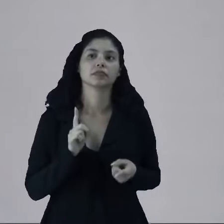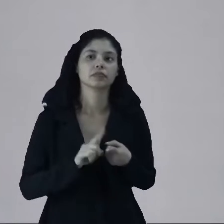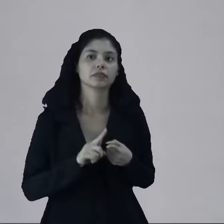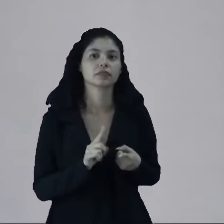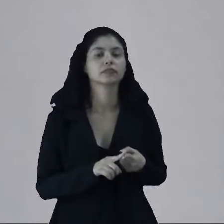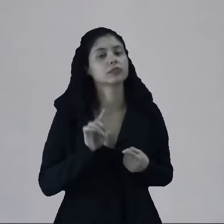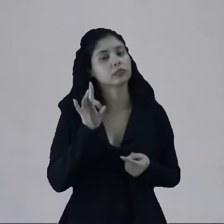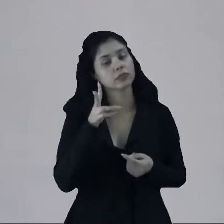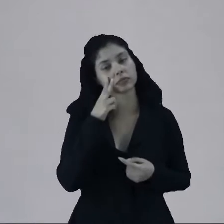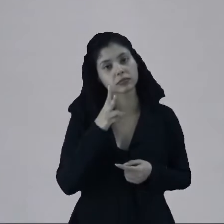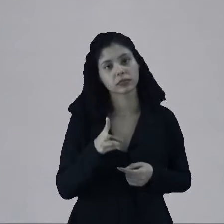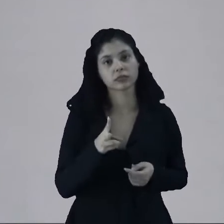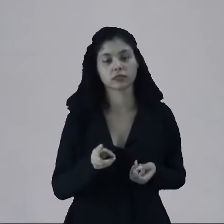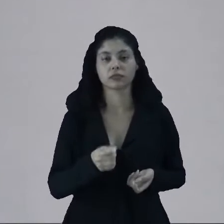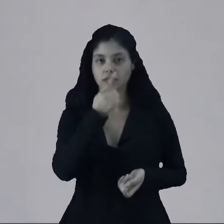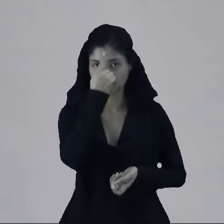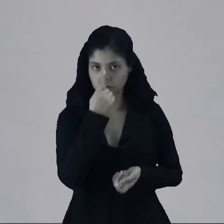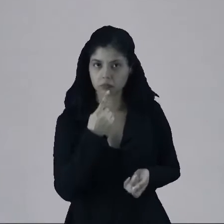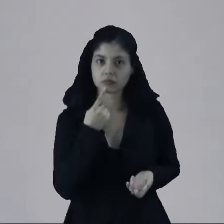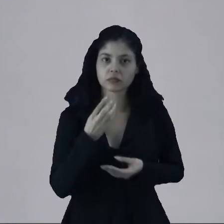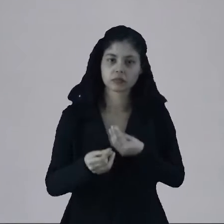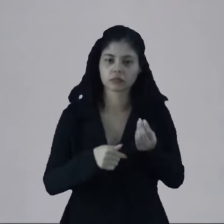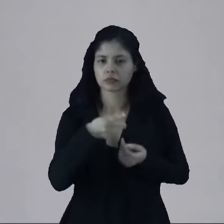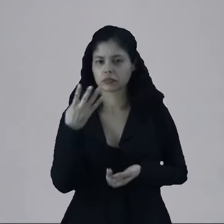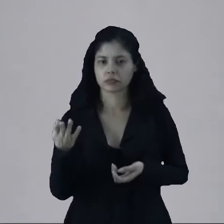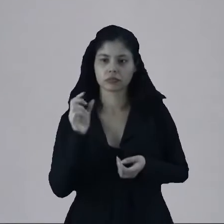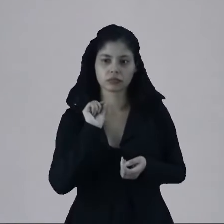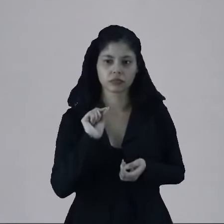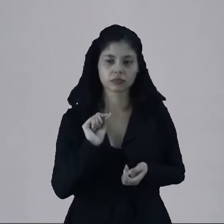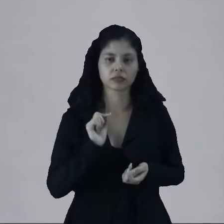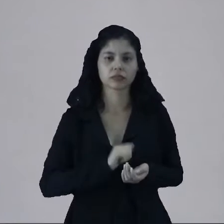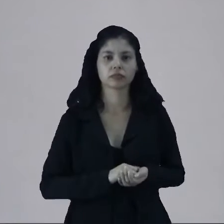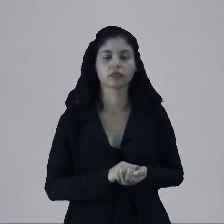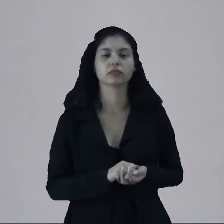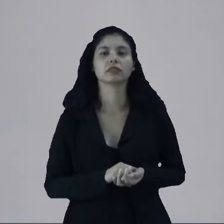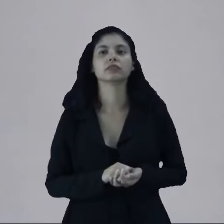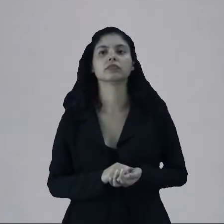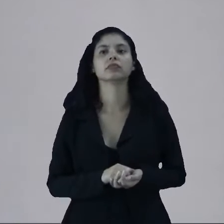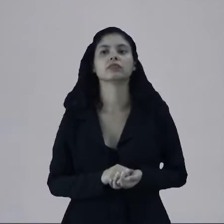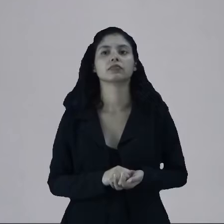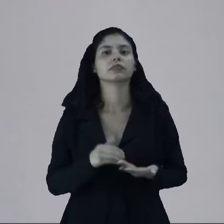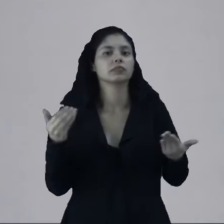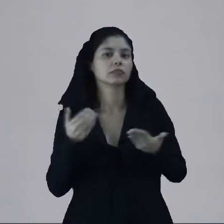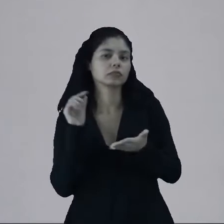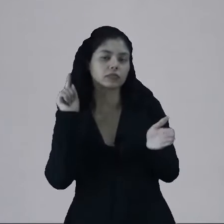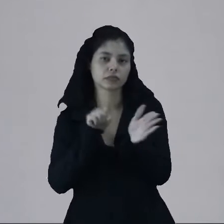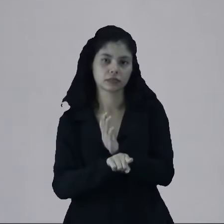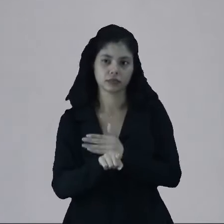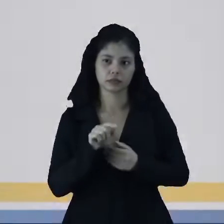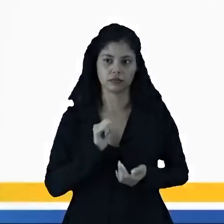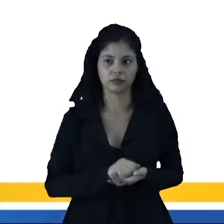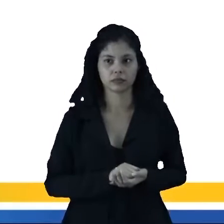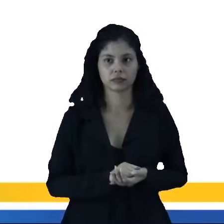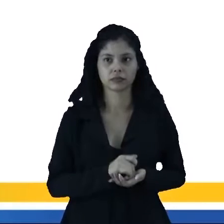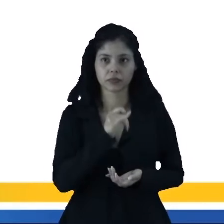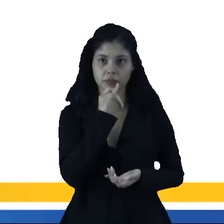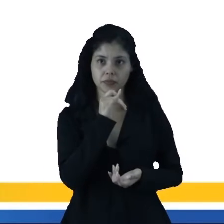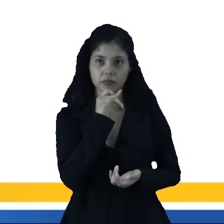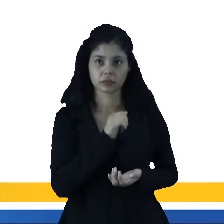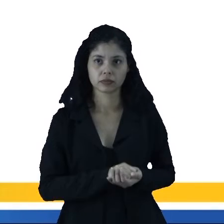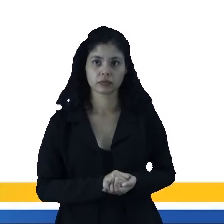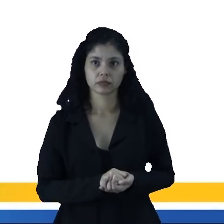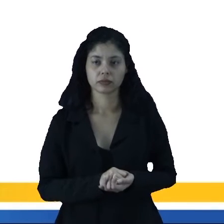porque a gente só viu aí, só para ver quanto é que tinha, quem que estava afetado, tá show de bola. Vamos trabalhar dentro da questão agora, um